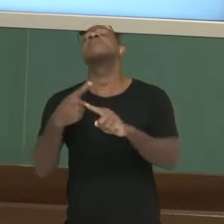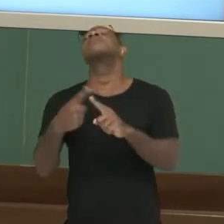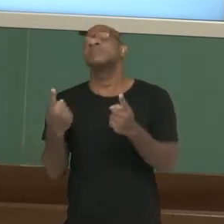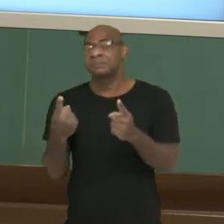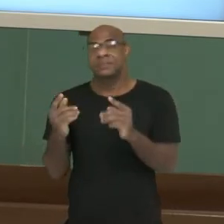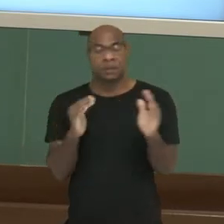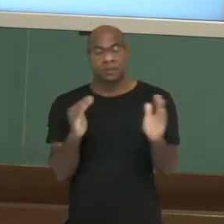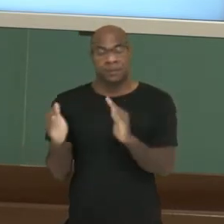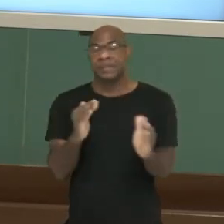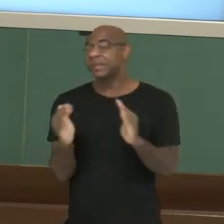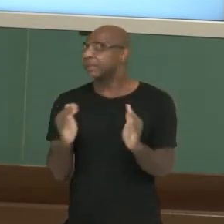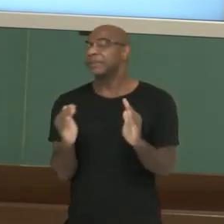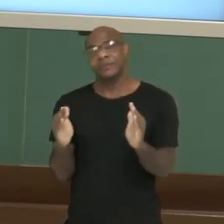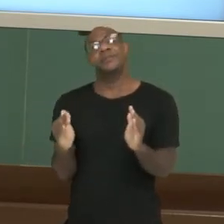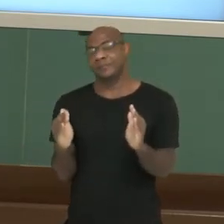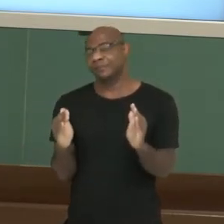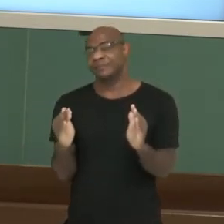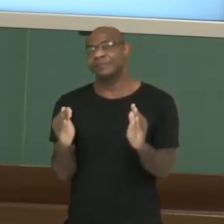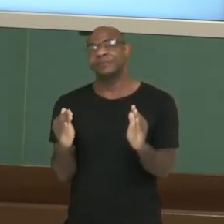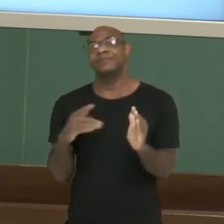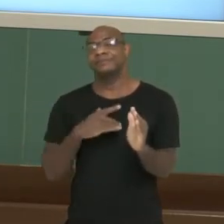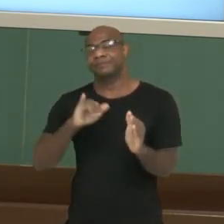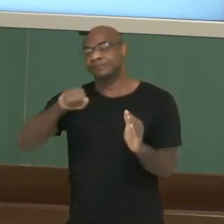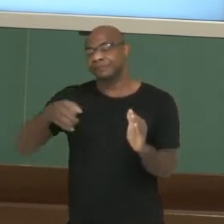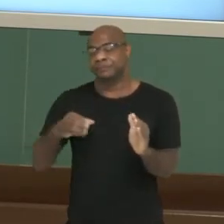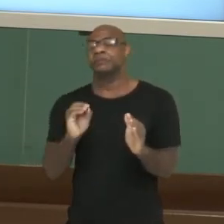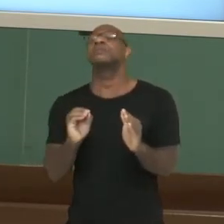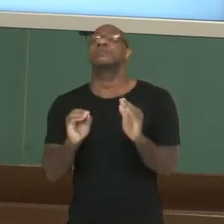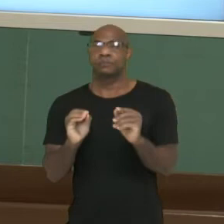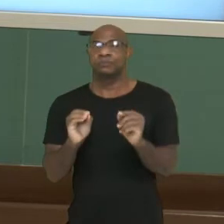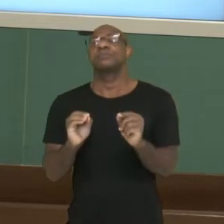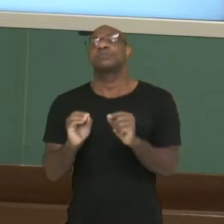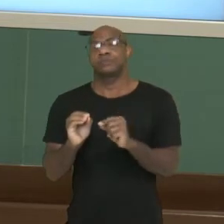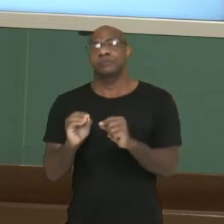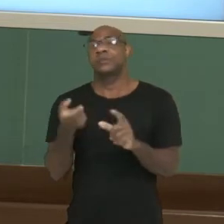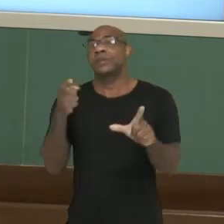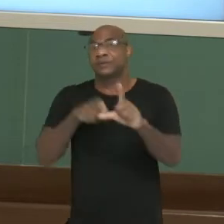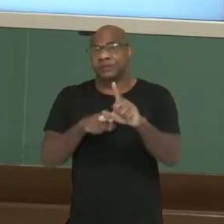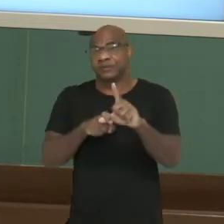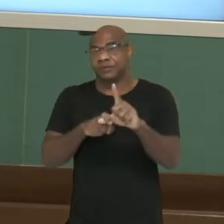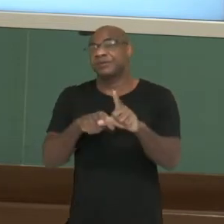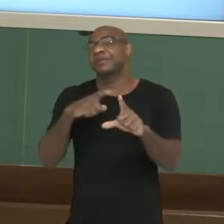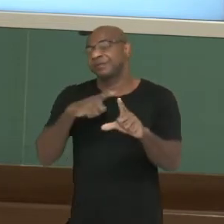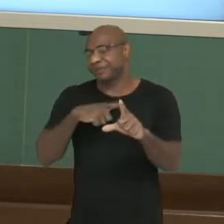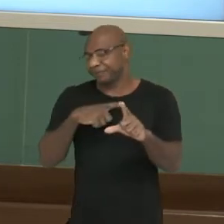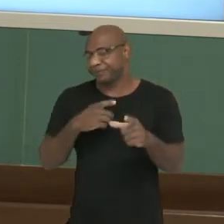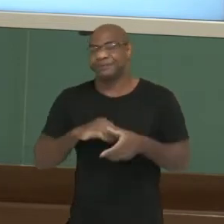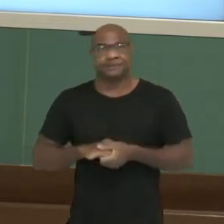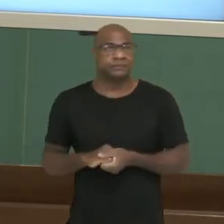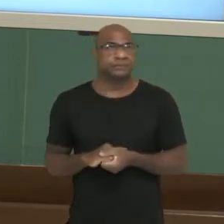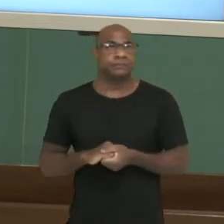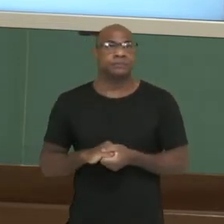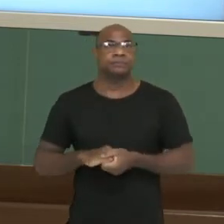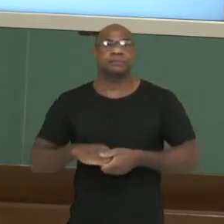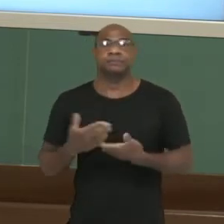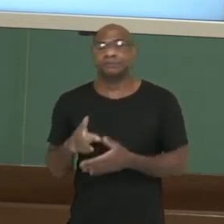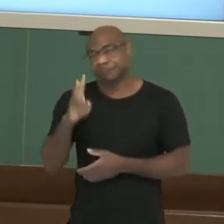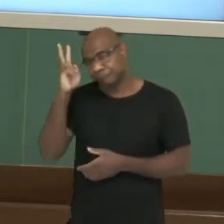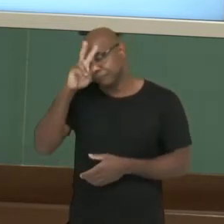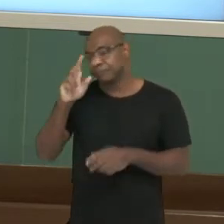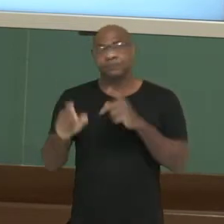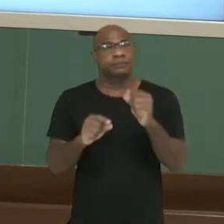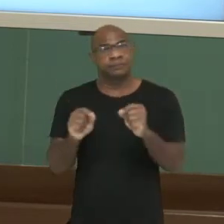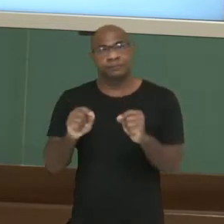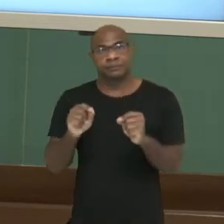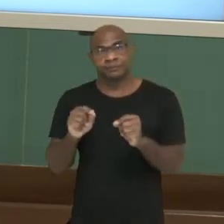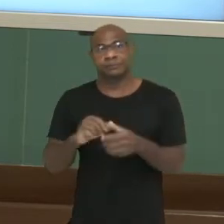período determinado dessa aplicação, desse juro, desse financiamento, seja do que for, ok? Então, lembrando da formulinha